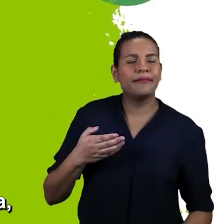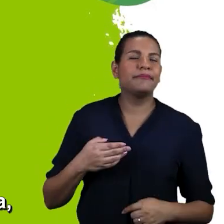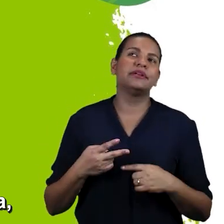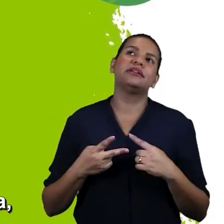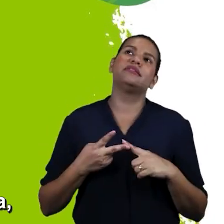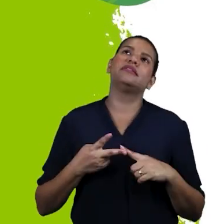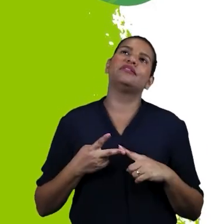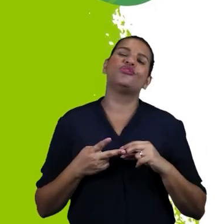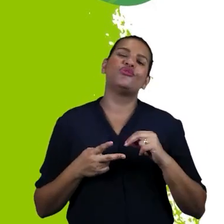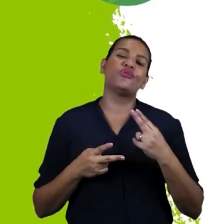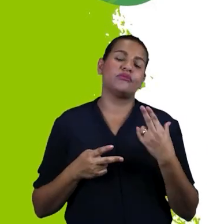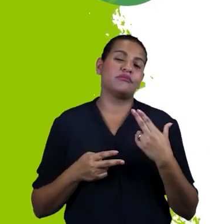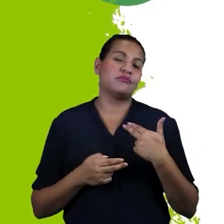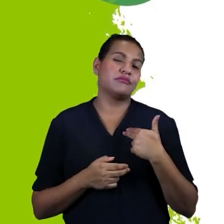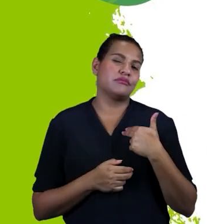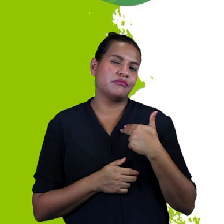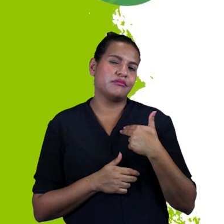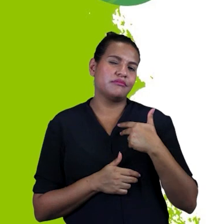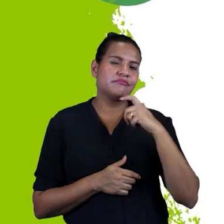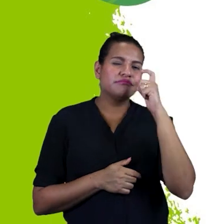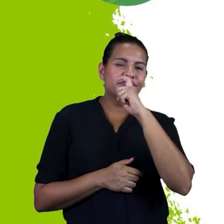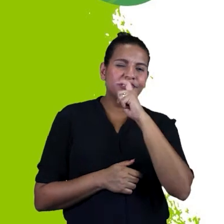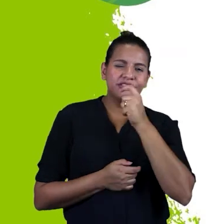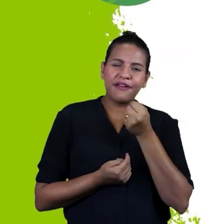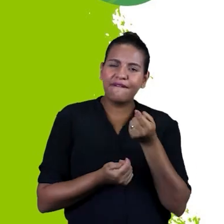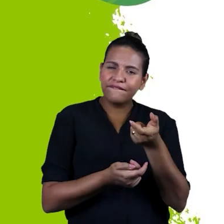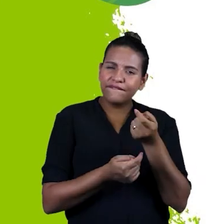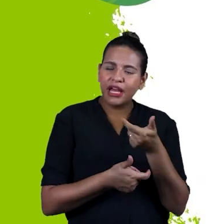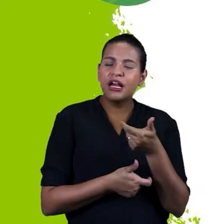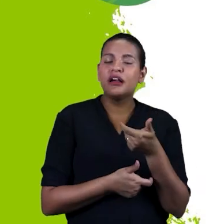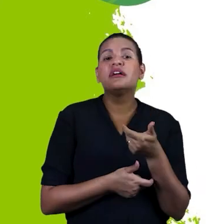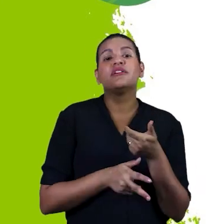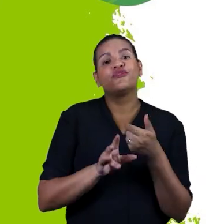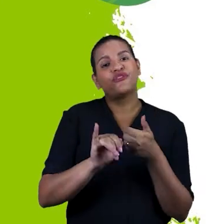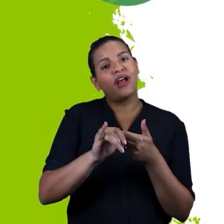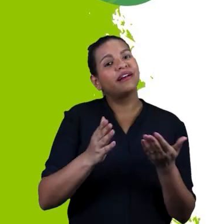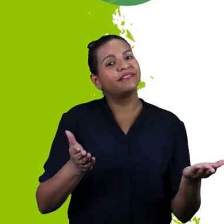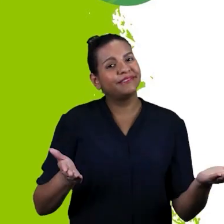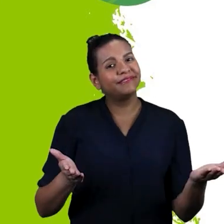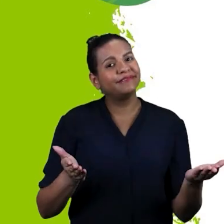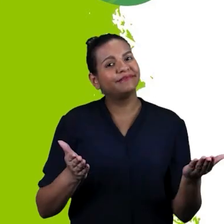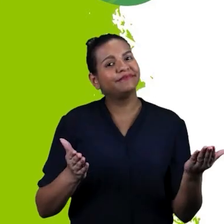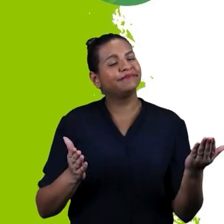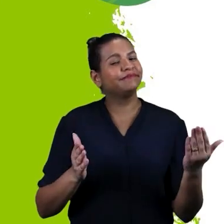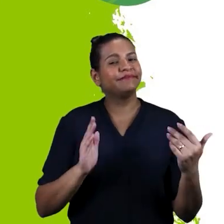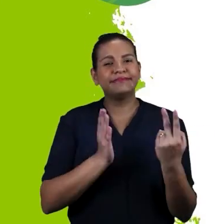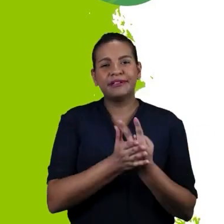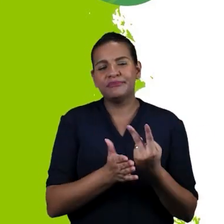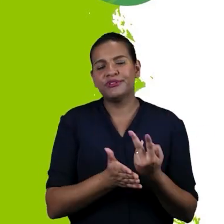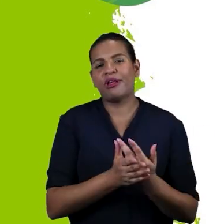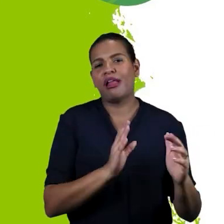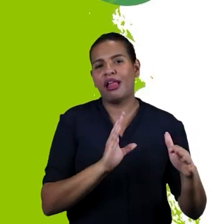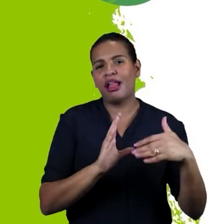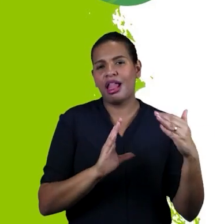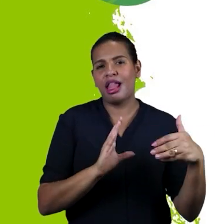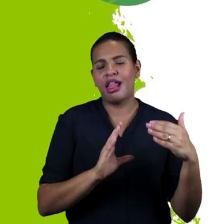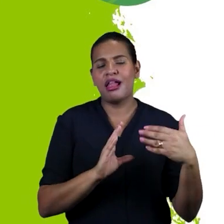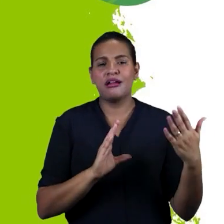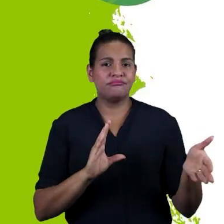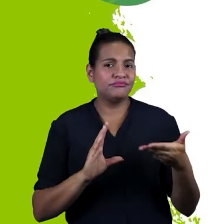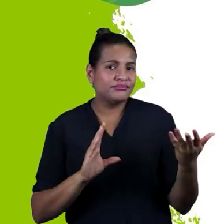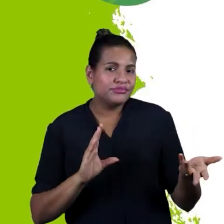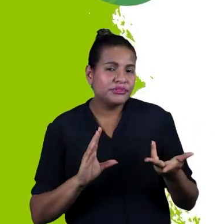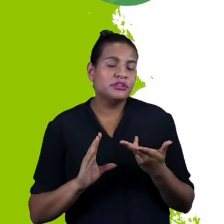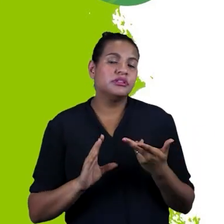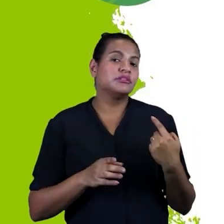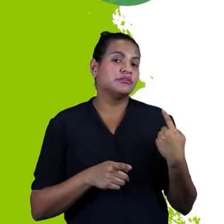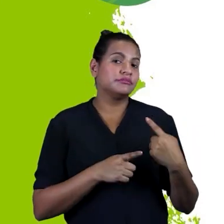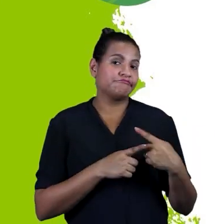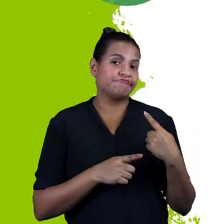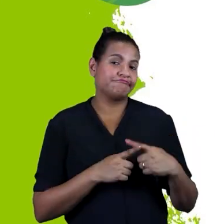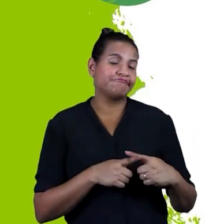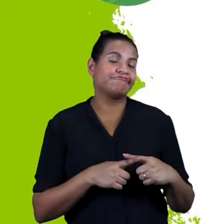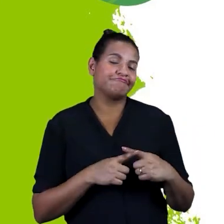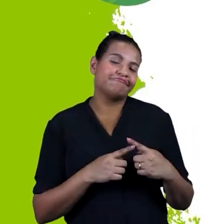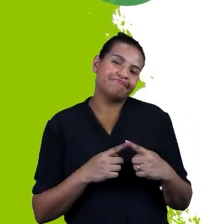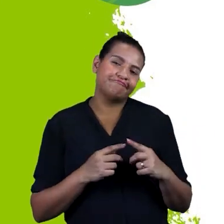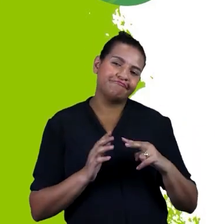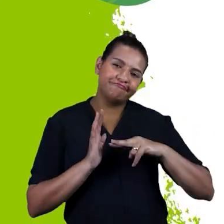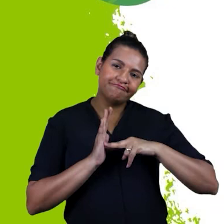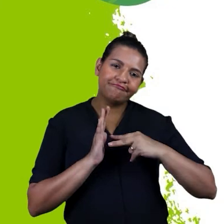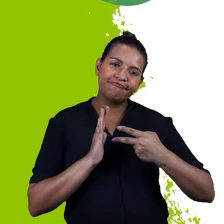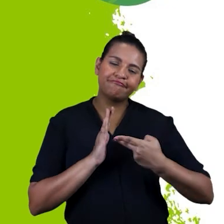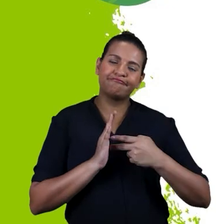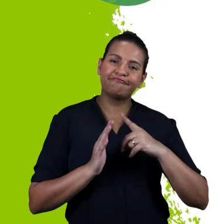notícia falsa, vão aparecer notícias desse tipo também. E isso vai